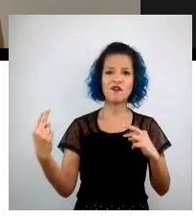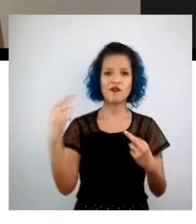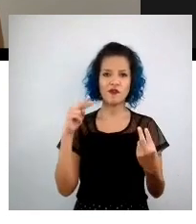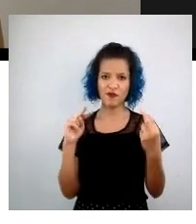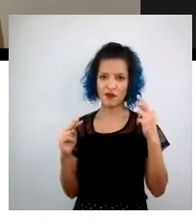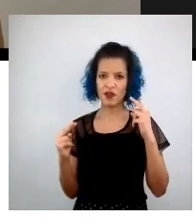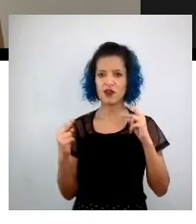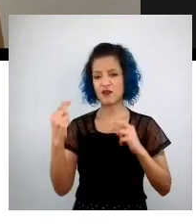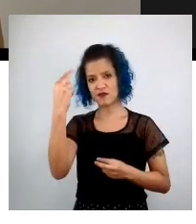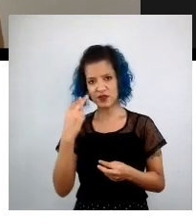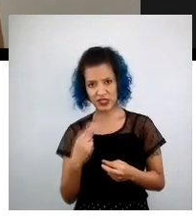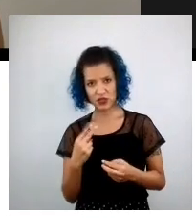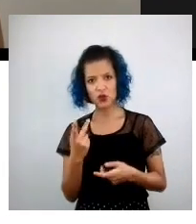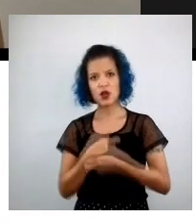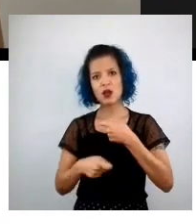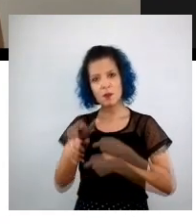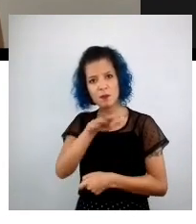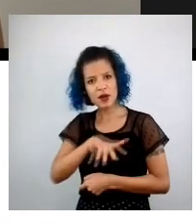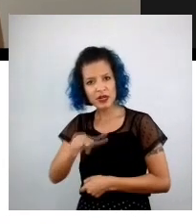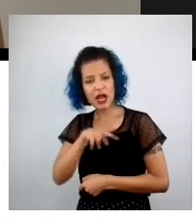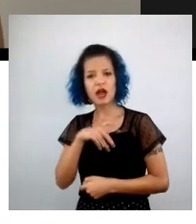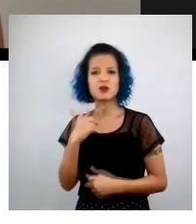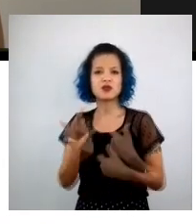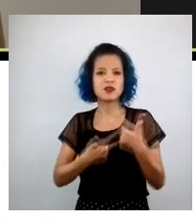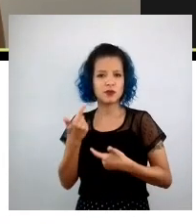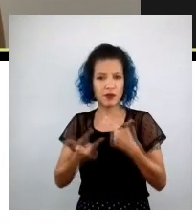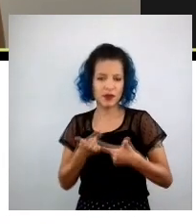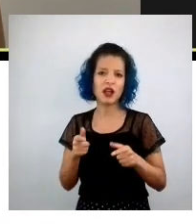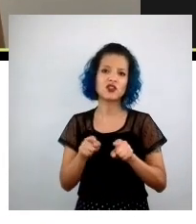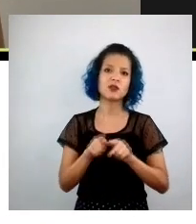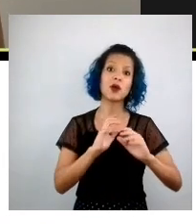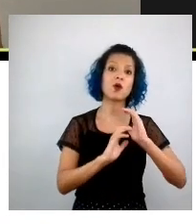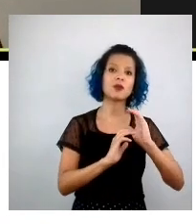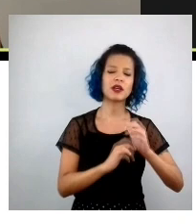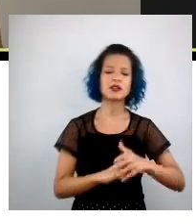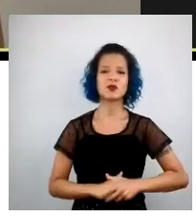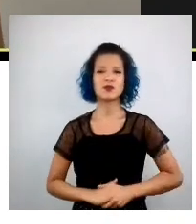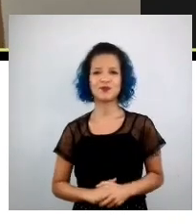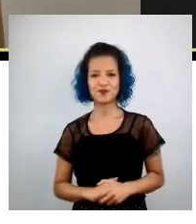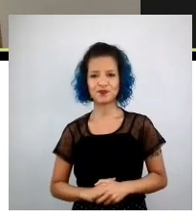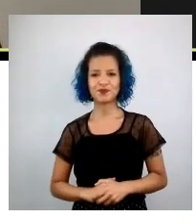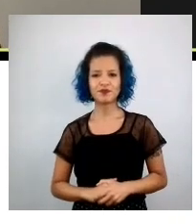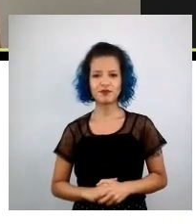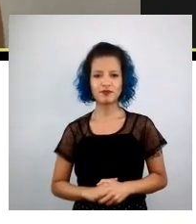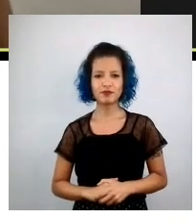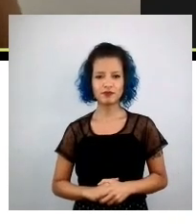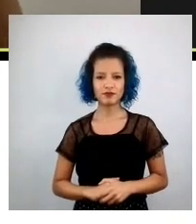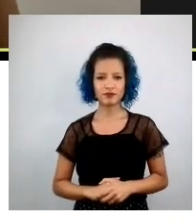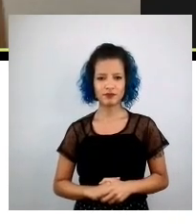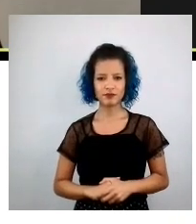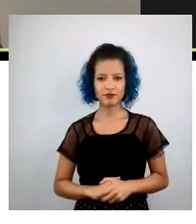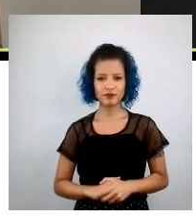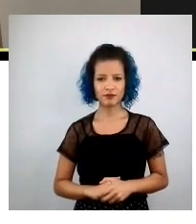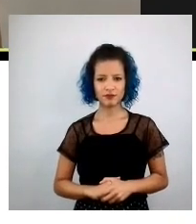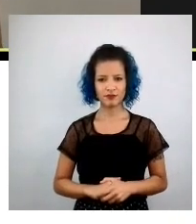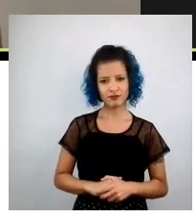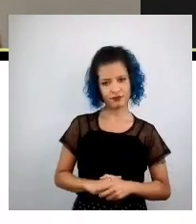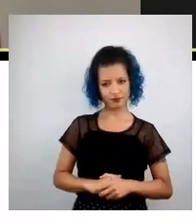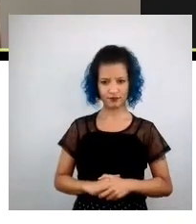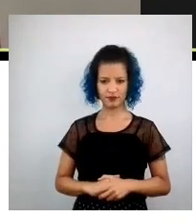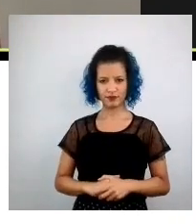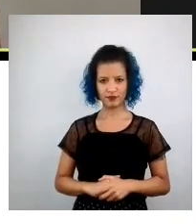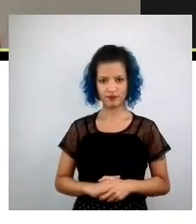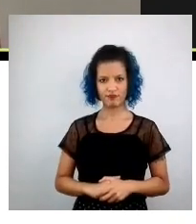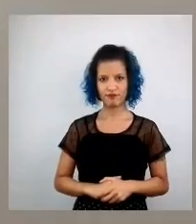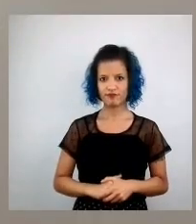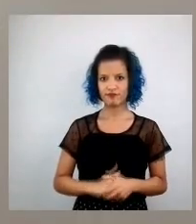de empregabilidade quanto de comunicação. É muito bom te ouvir falar, porque a minha cabeça viaja, assim, eu fico pensando